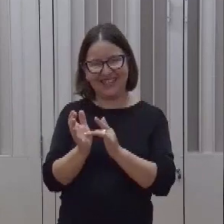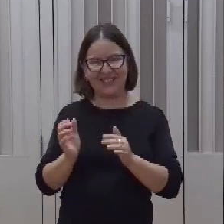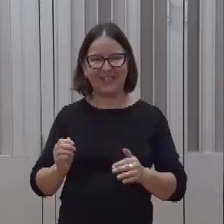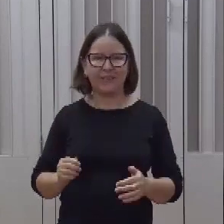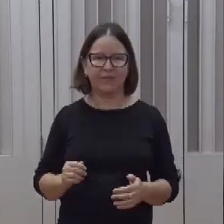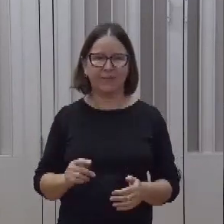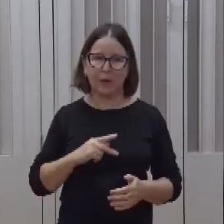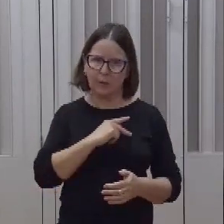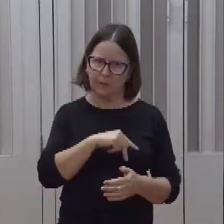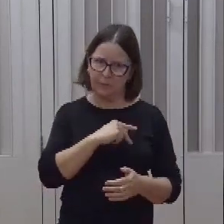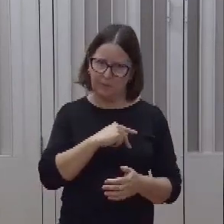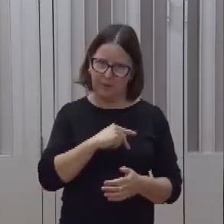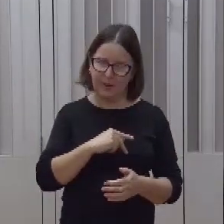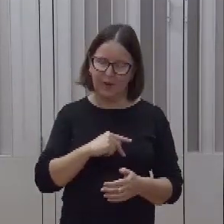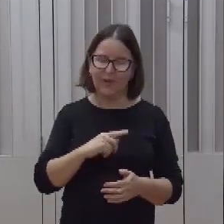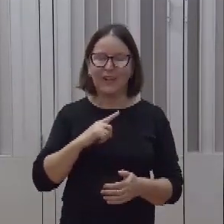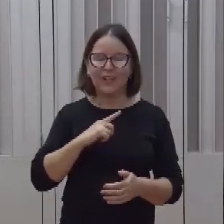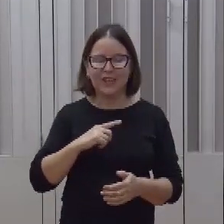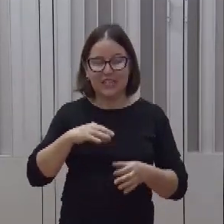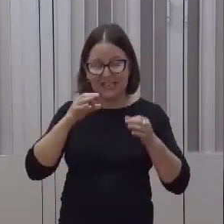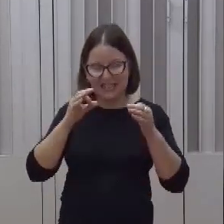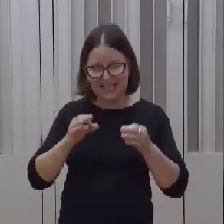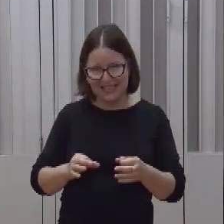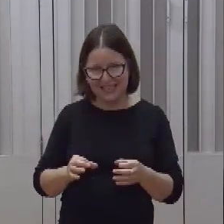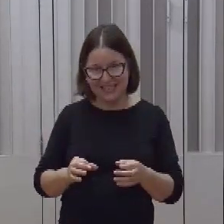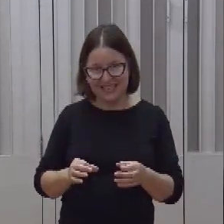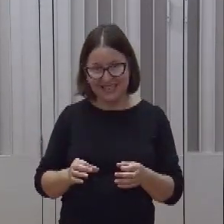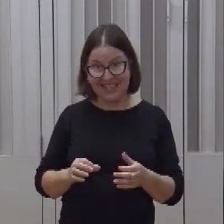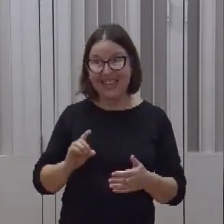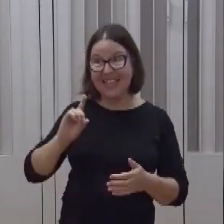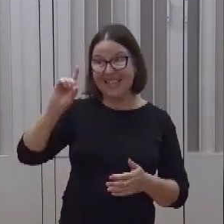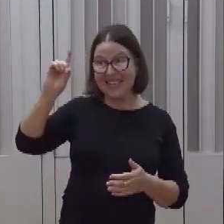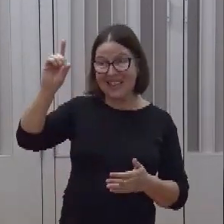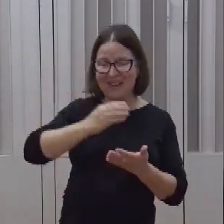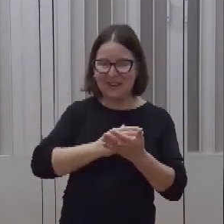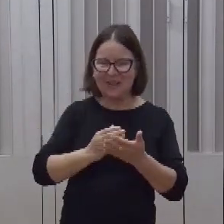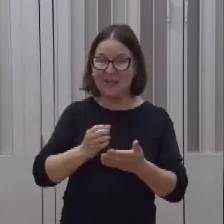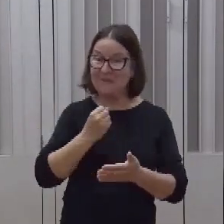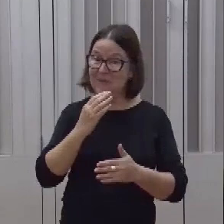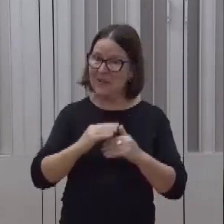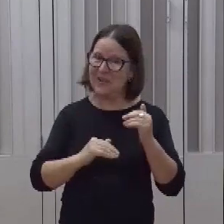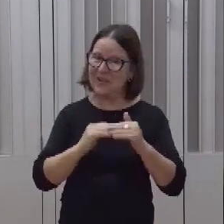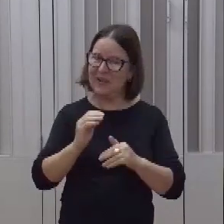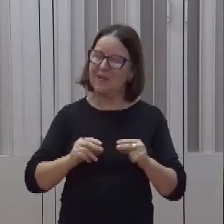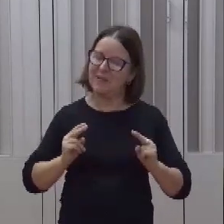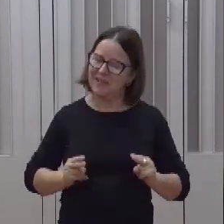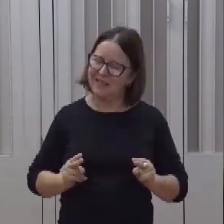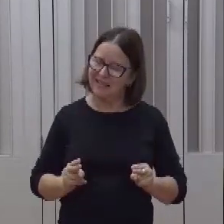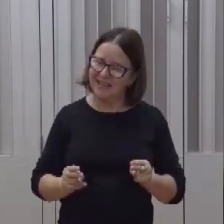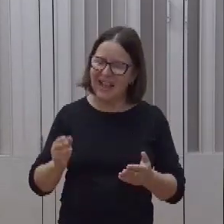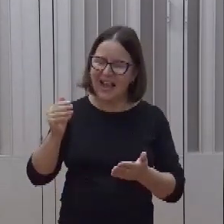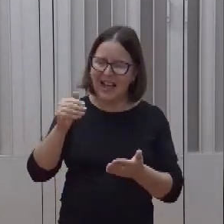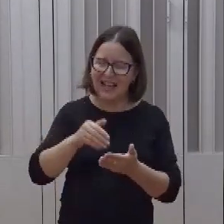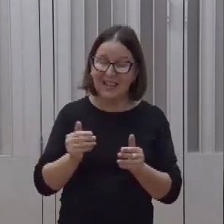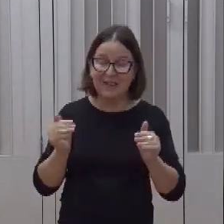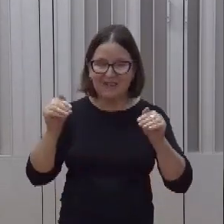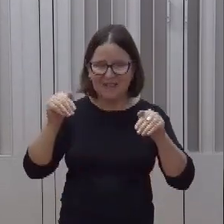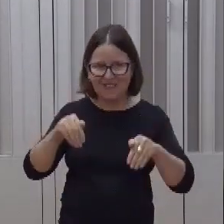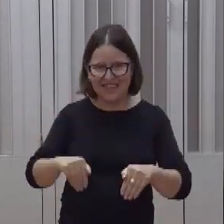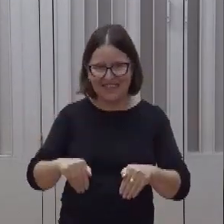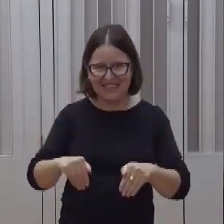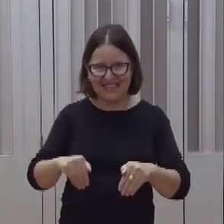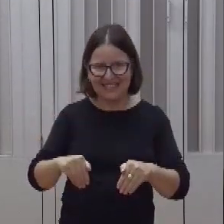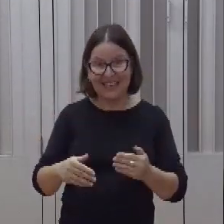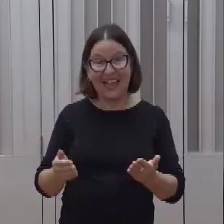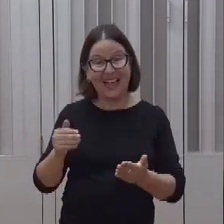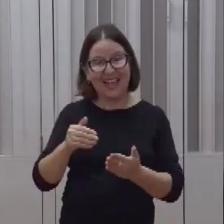ter certeza de que aquele que havia começado uma boa obra continuaria até o fim, até o dia